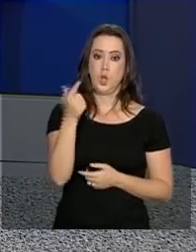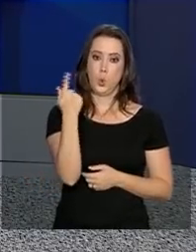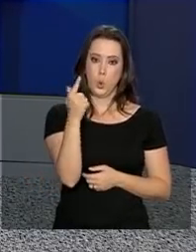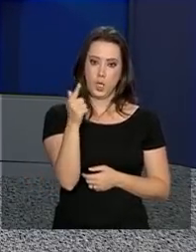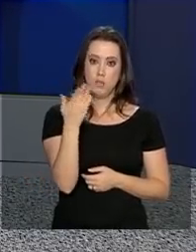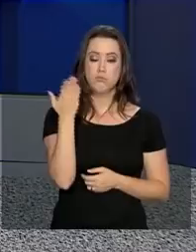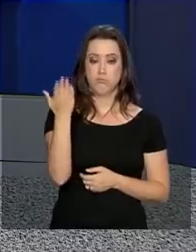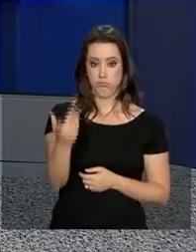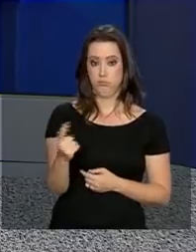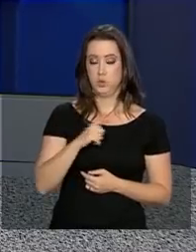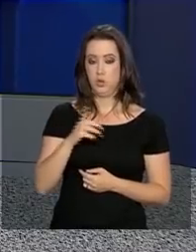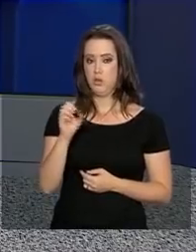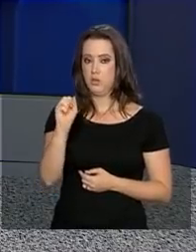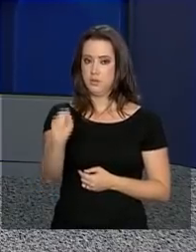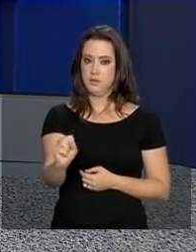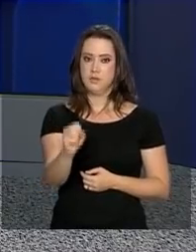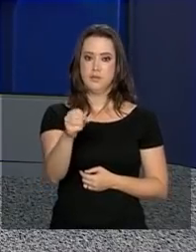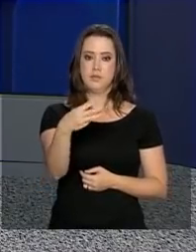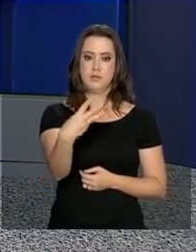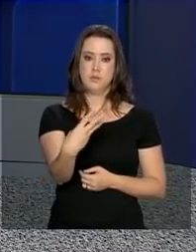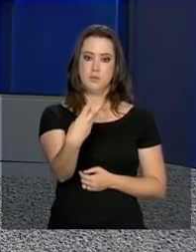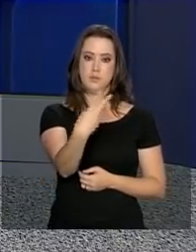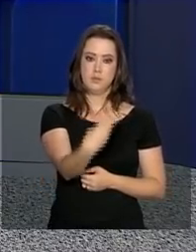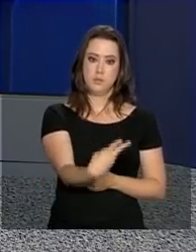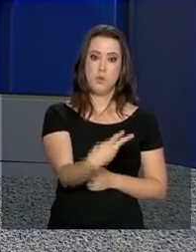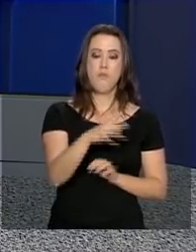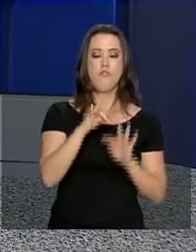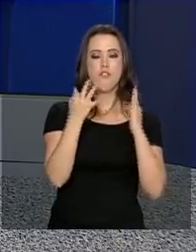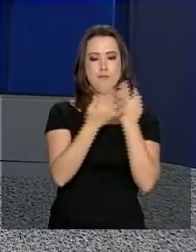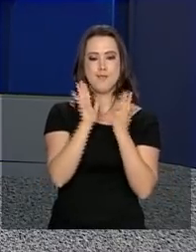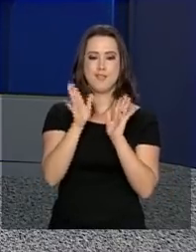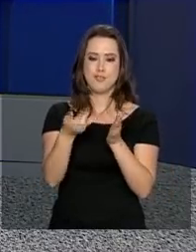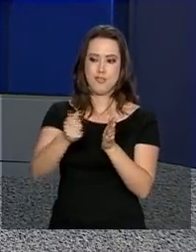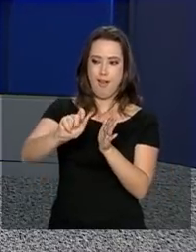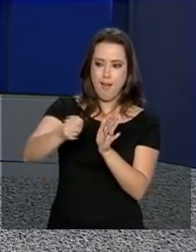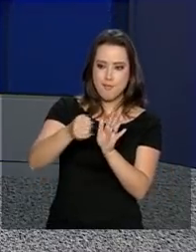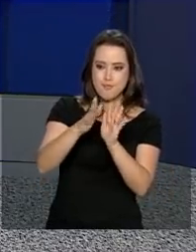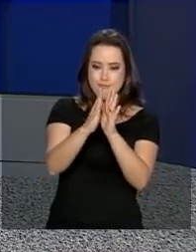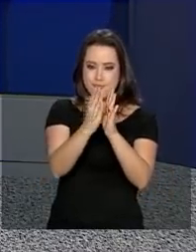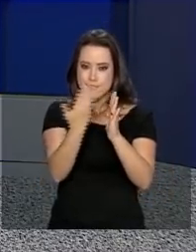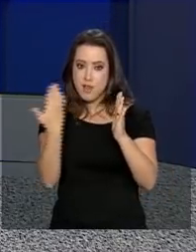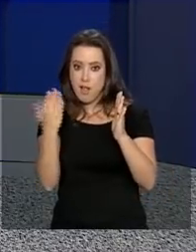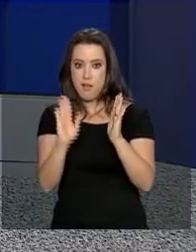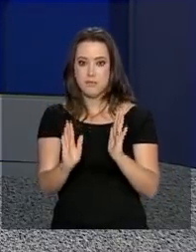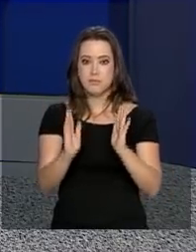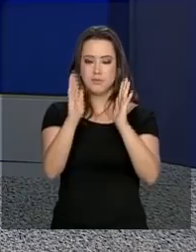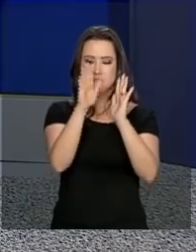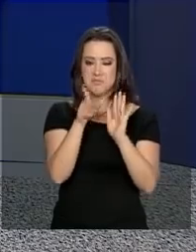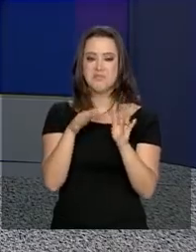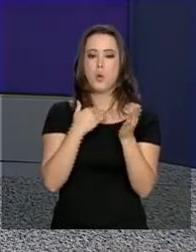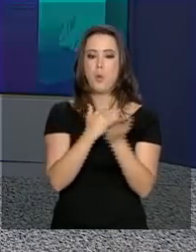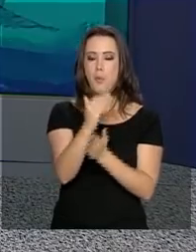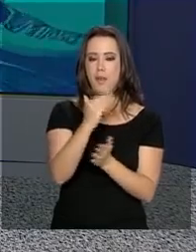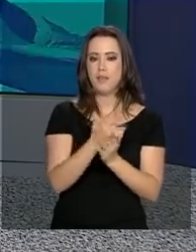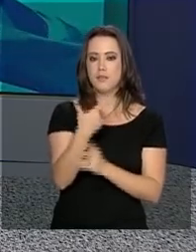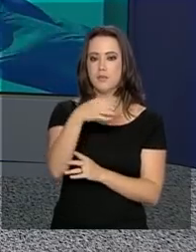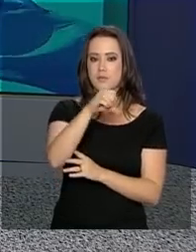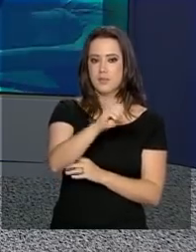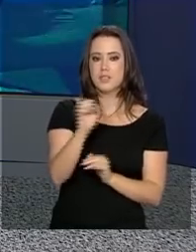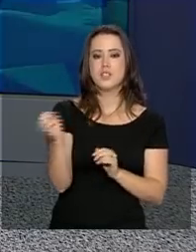em goiás oitocentas e trinta e duas famílias já receberam apartamentos do programa e vão começar